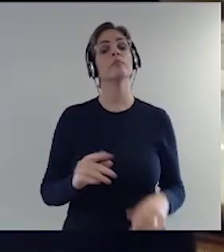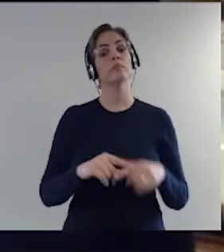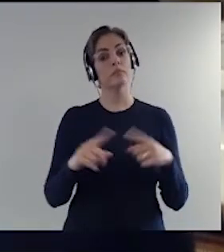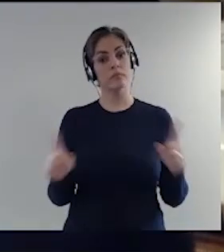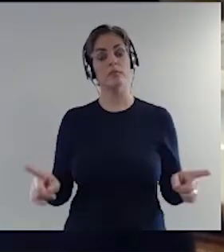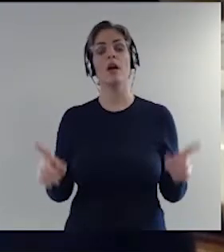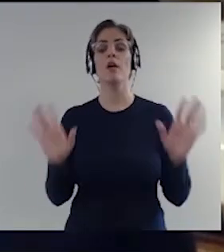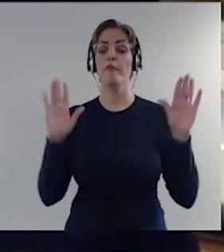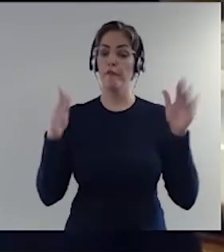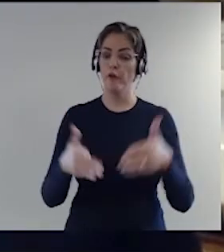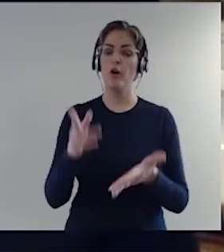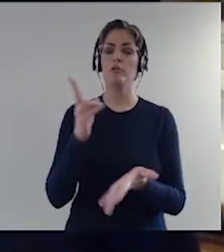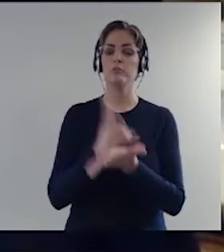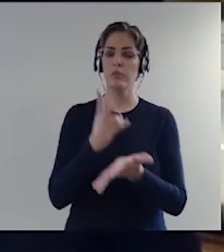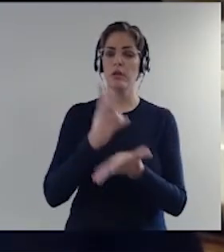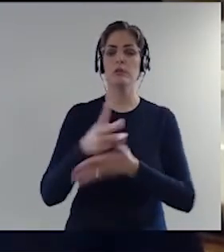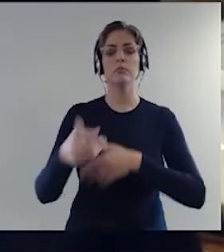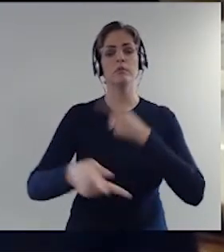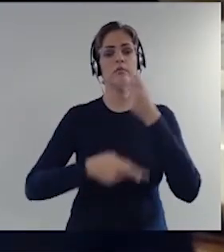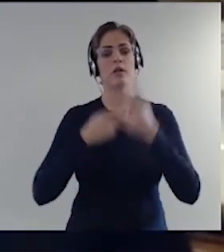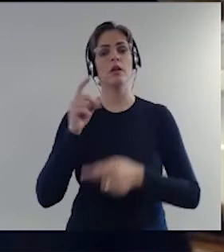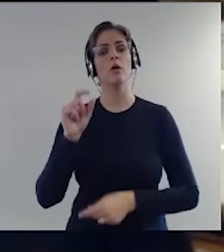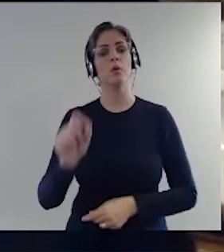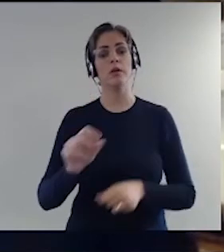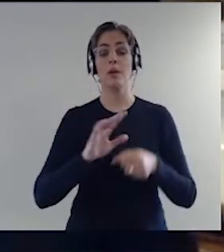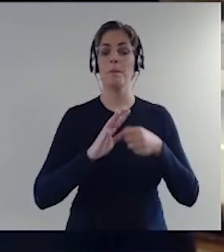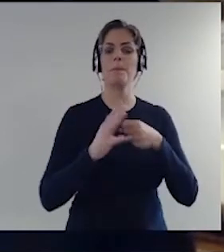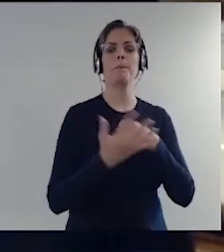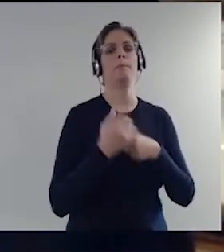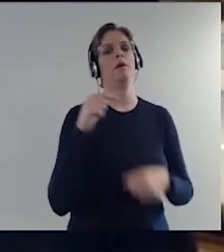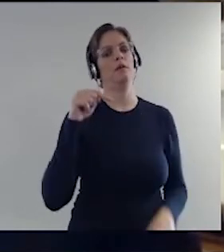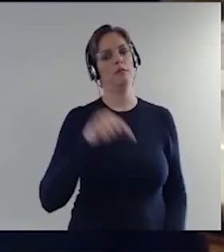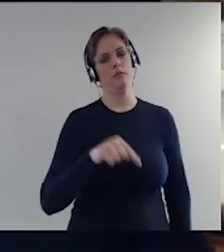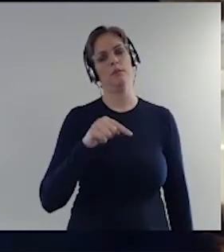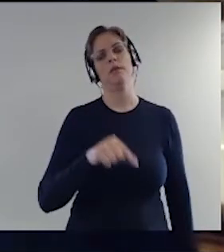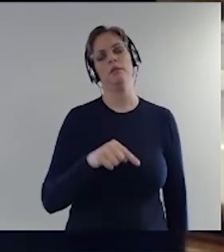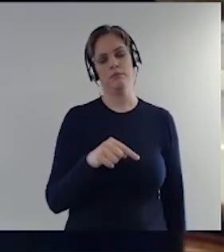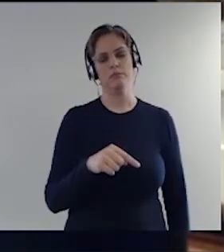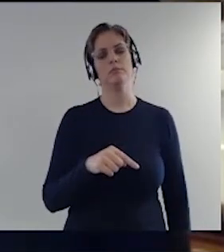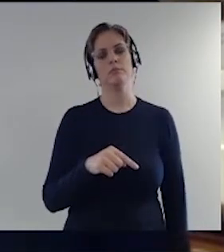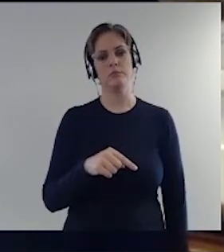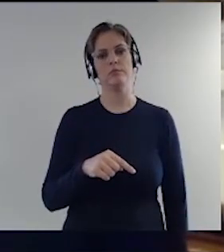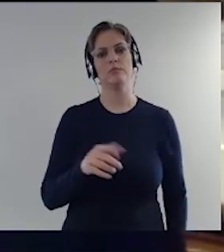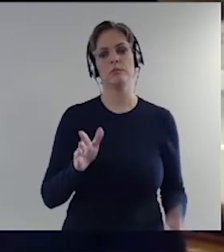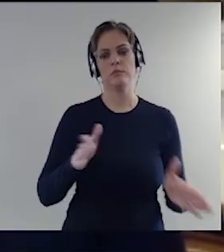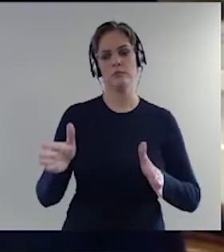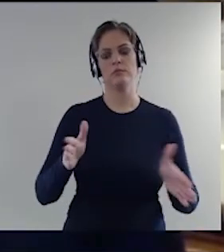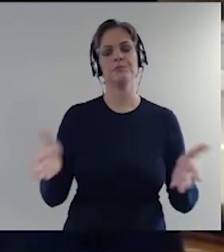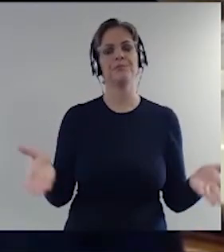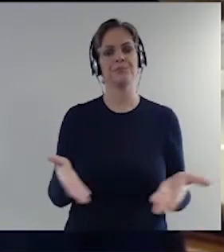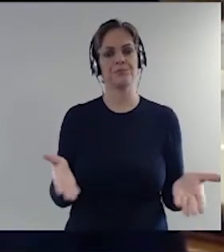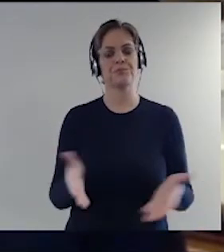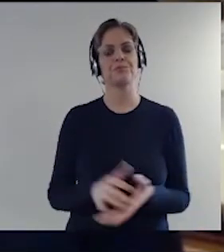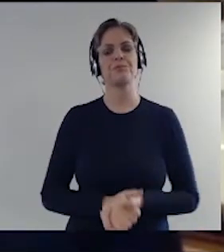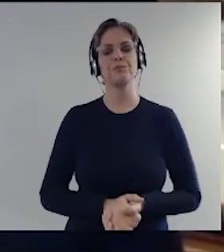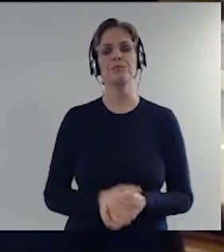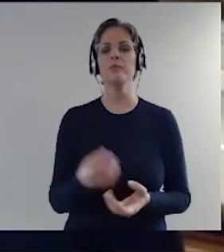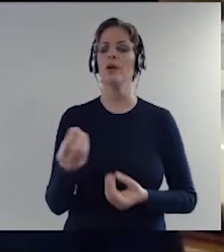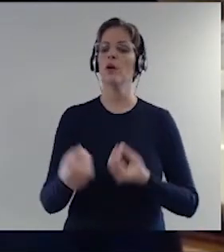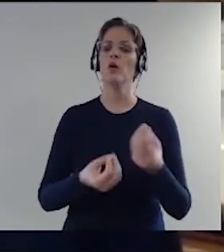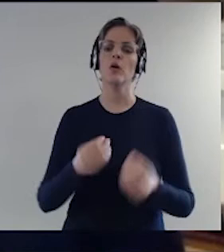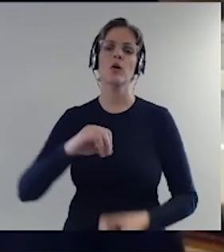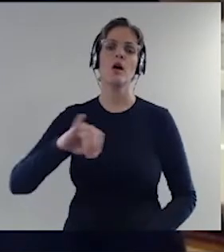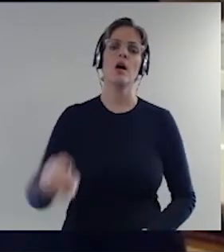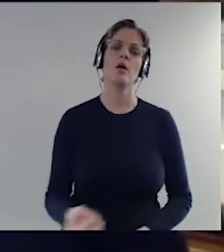nós estamos tratando, que diz respeito à pandemia em si, e o que nós podemos extrair dessas situações